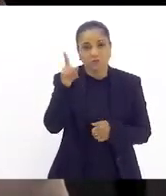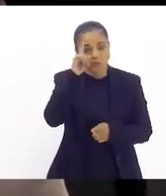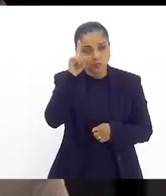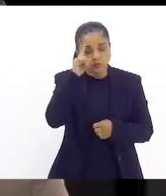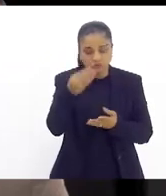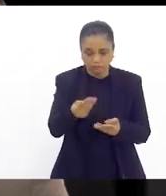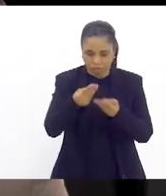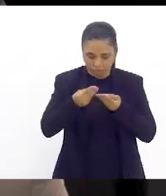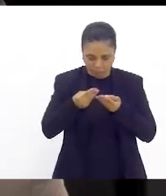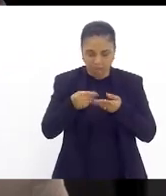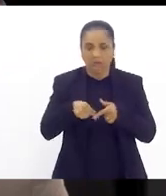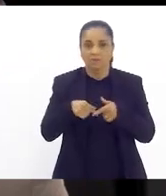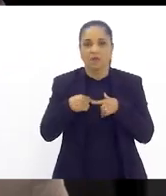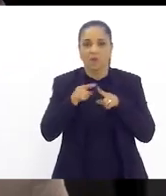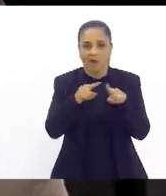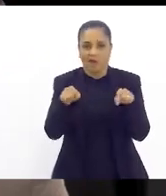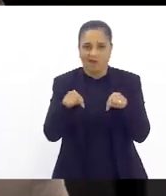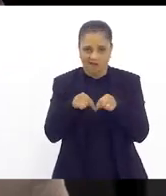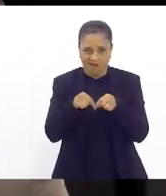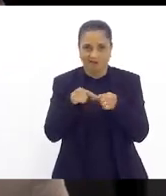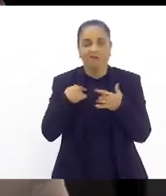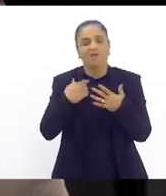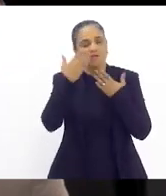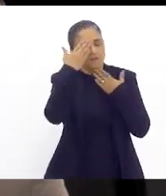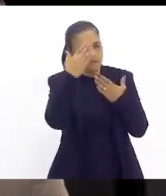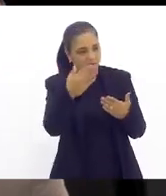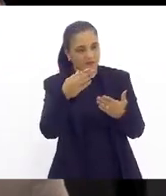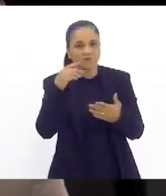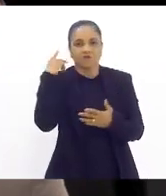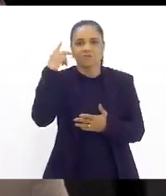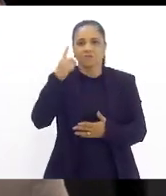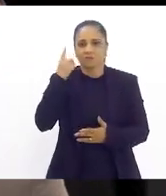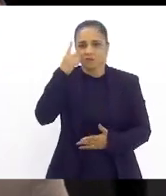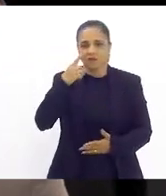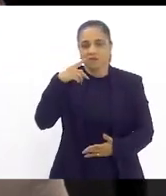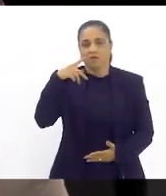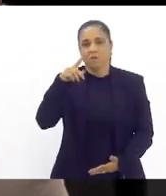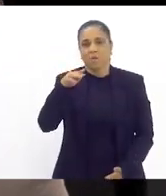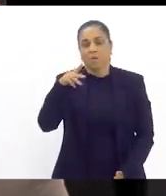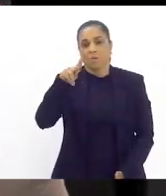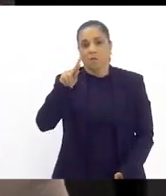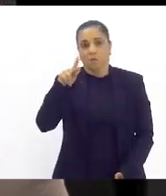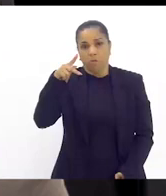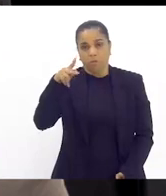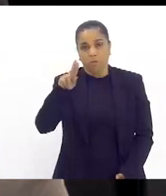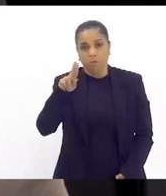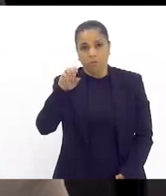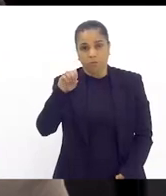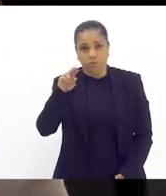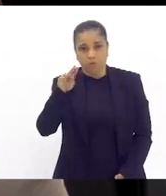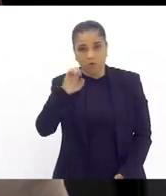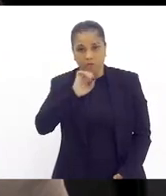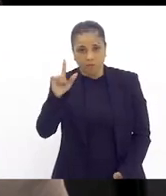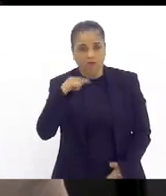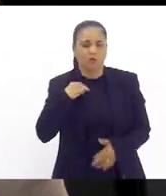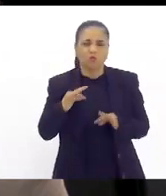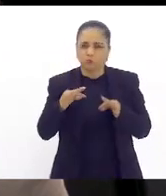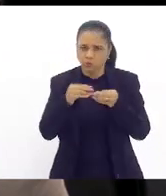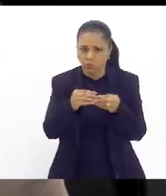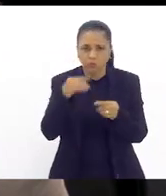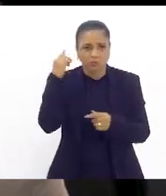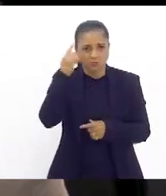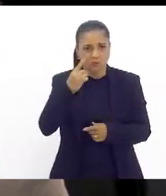Felipe bobel realmente em nossa comissão na casa como um todo todos os deputados todos nós aqui tem